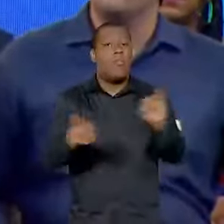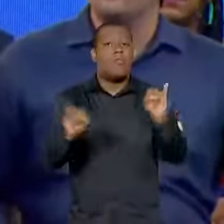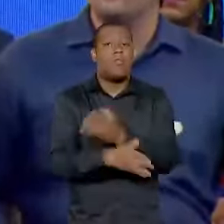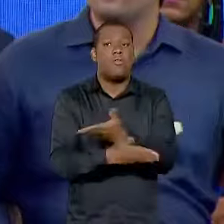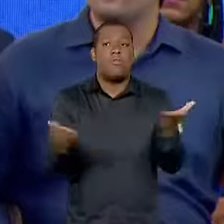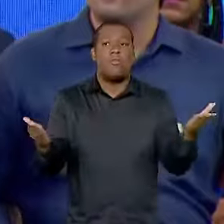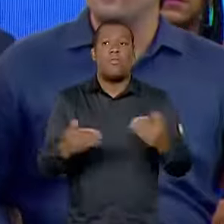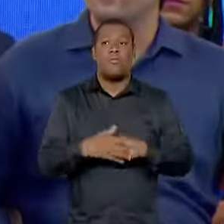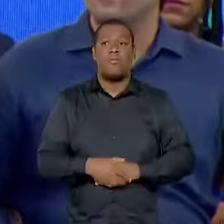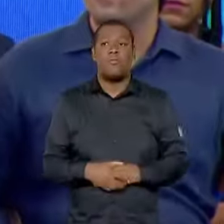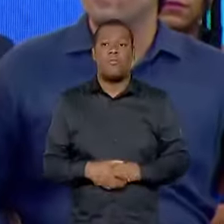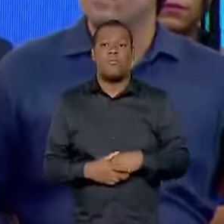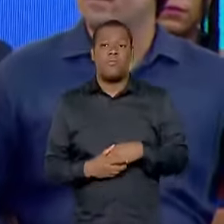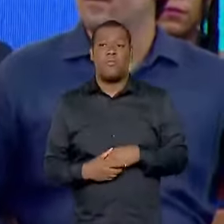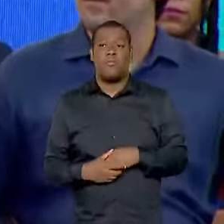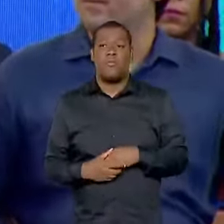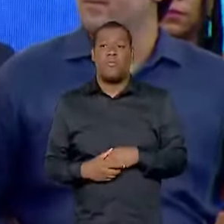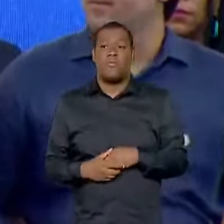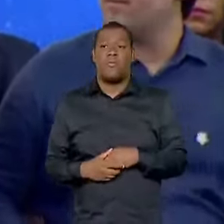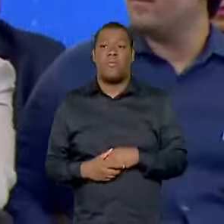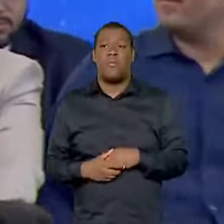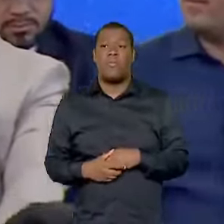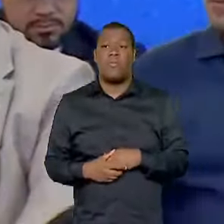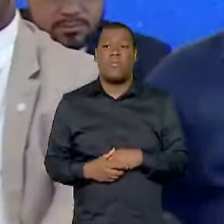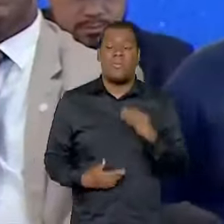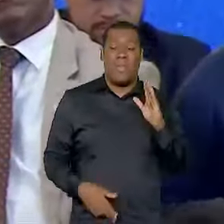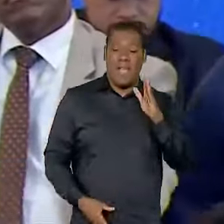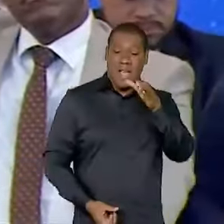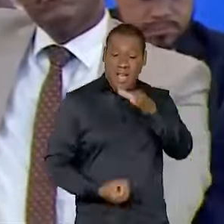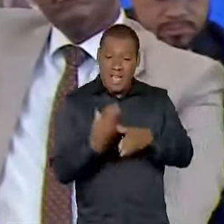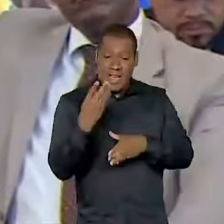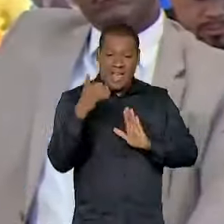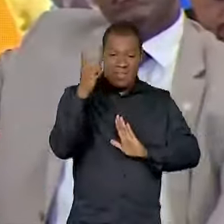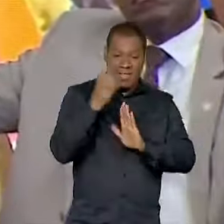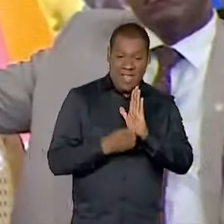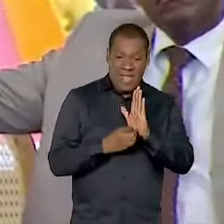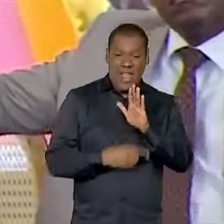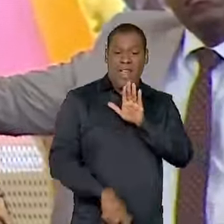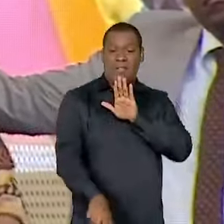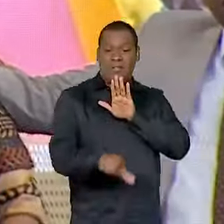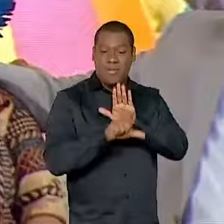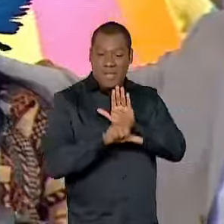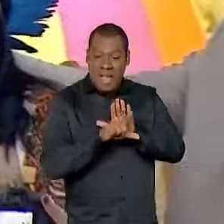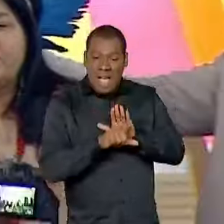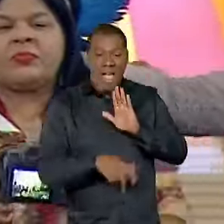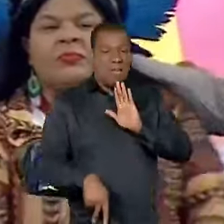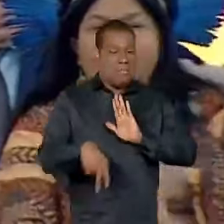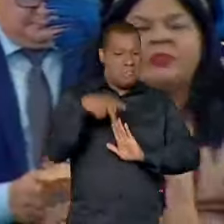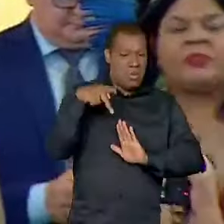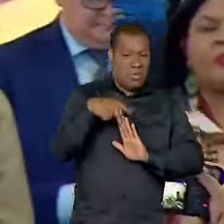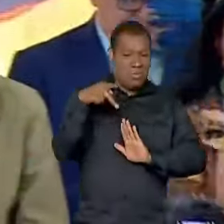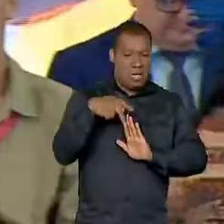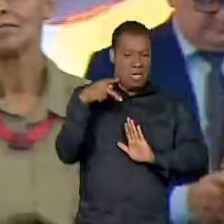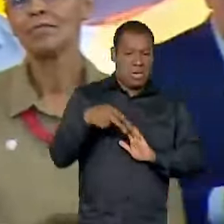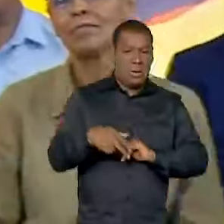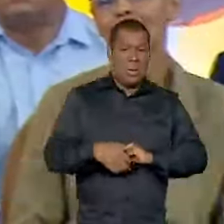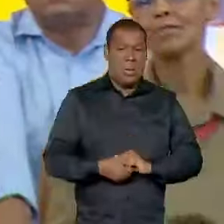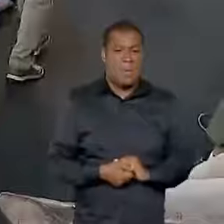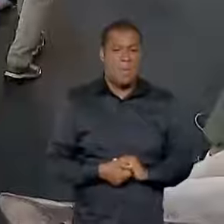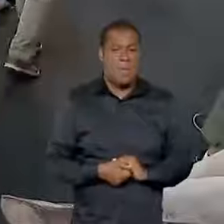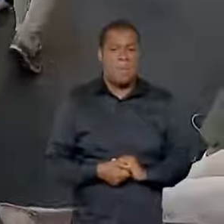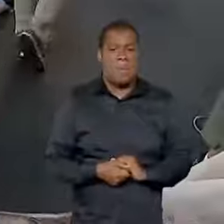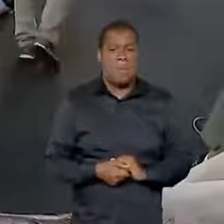ao fazer um decreto, ao fazer uma lei, ao fazer uma portaria, nada disso